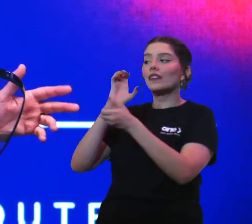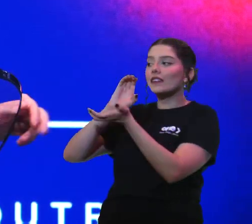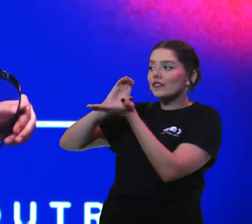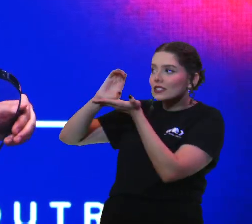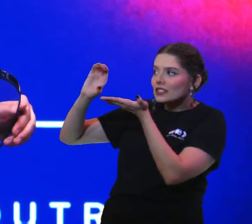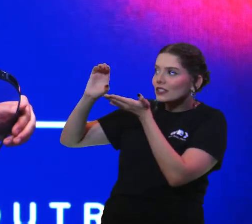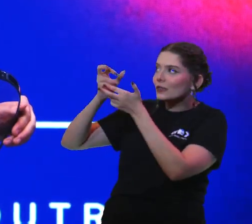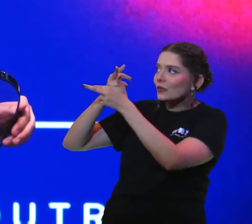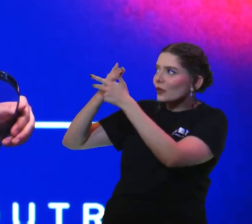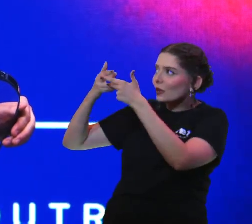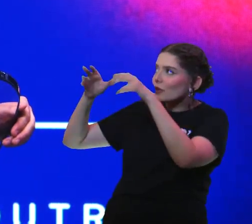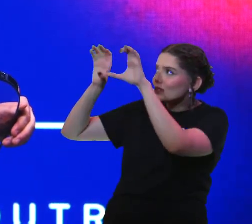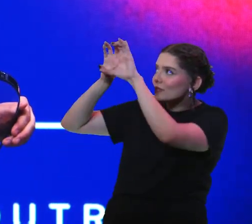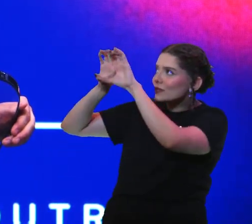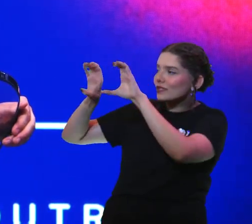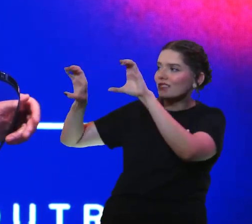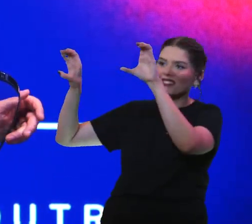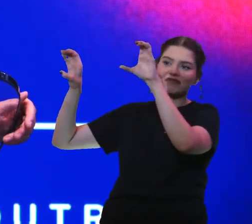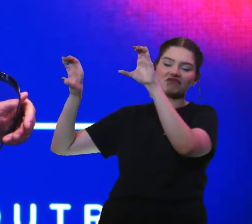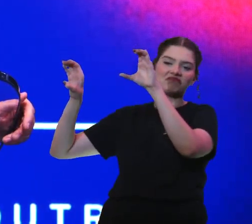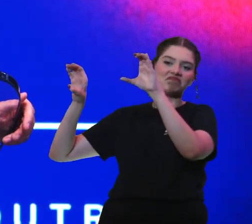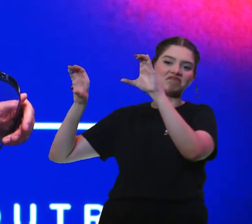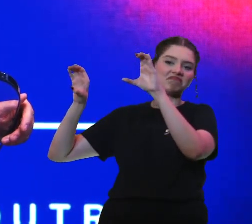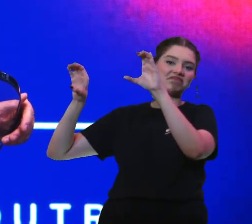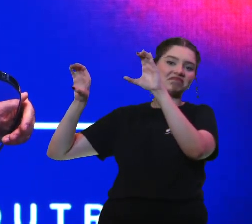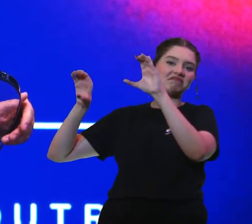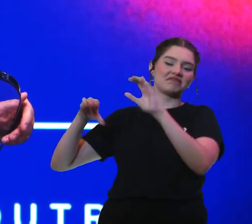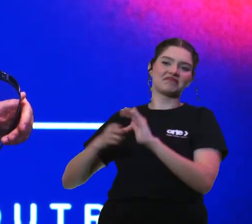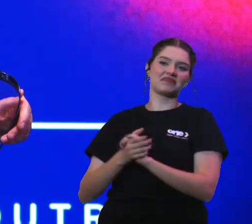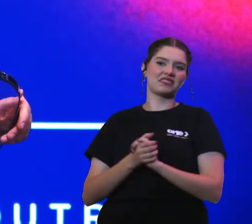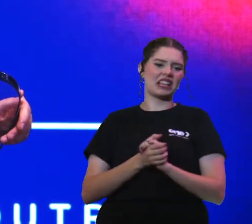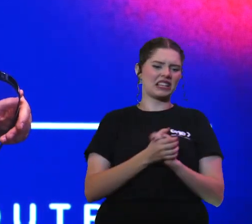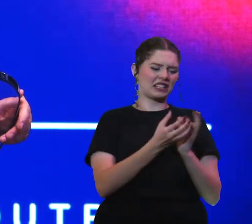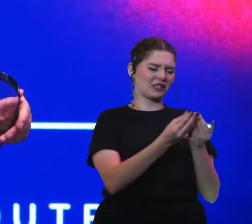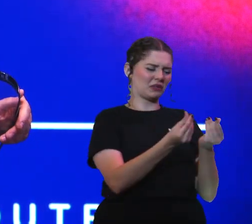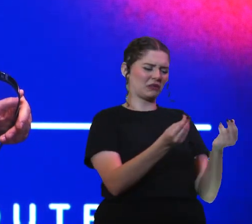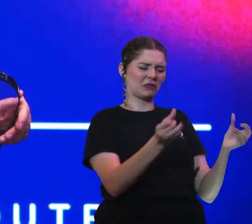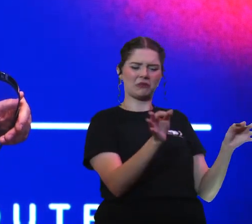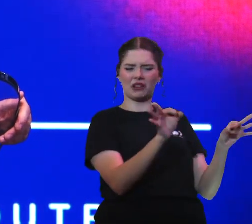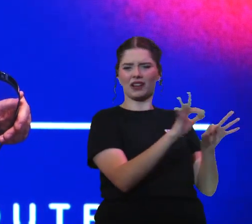Que a traça não consome, a ferrugem não destrói.